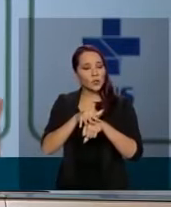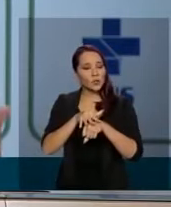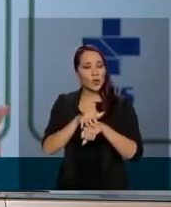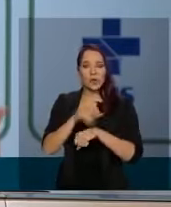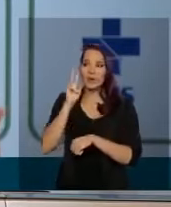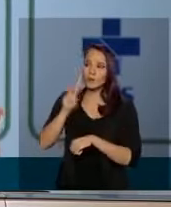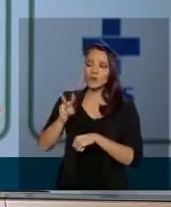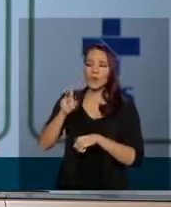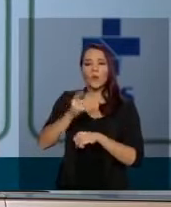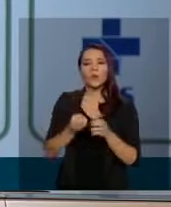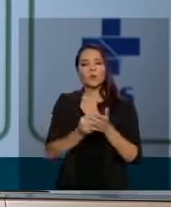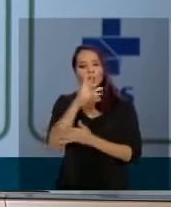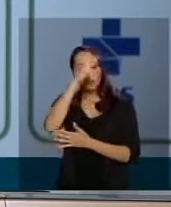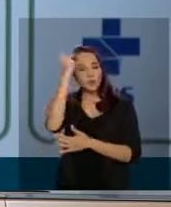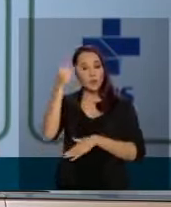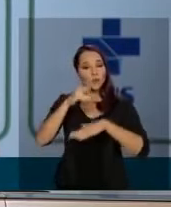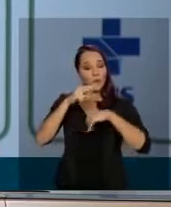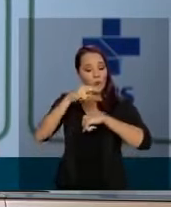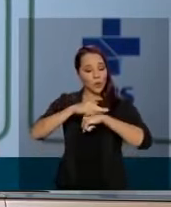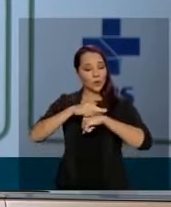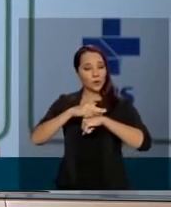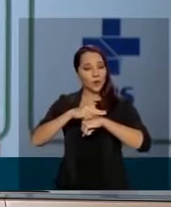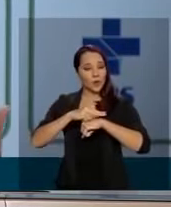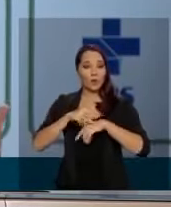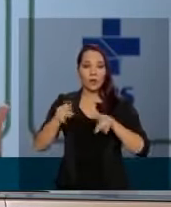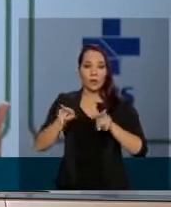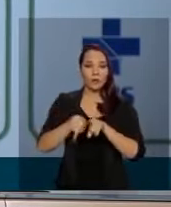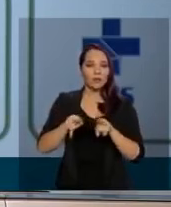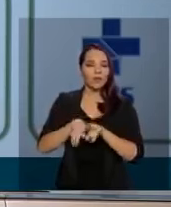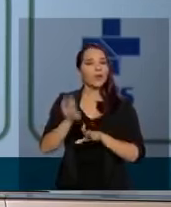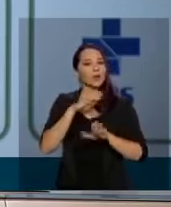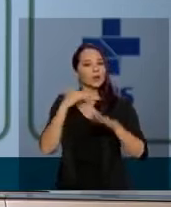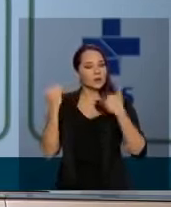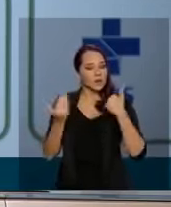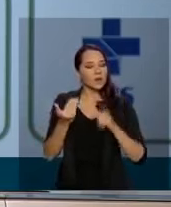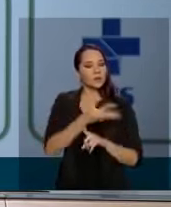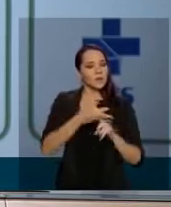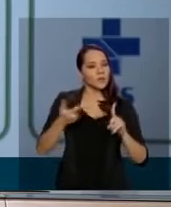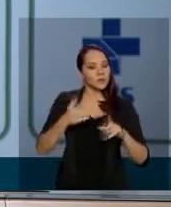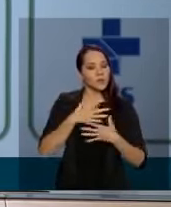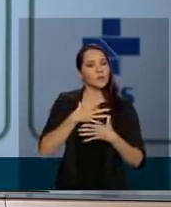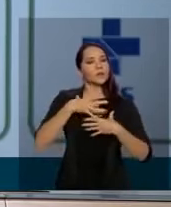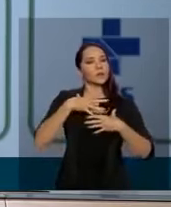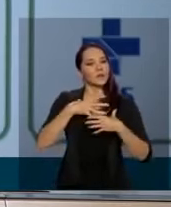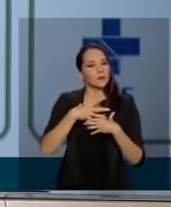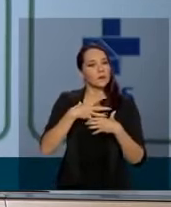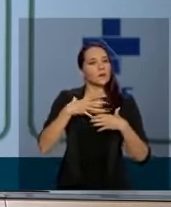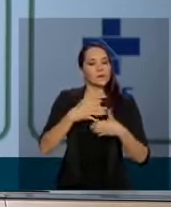as hospitalizações e os óbitos por síndrome respiratória aguda grave.